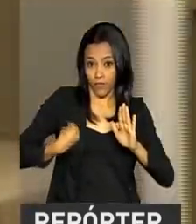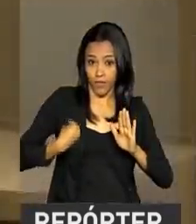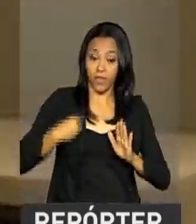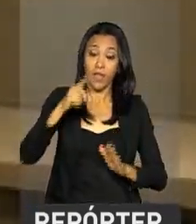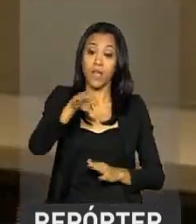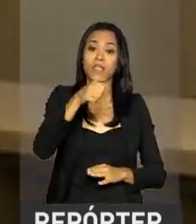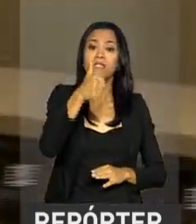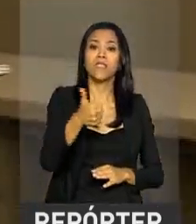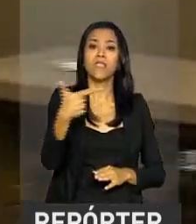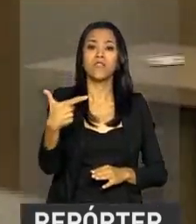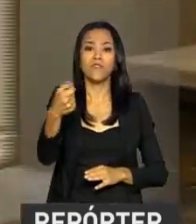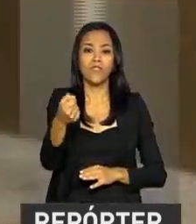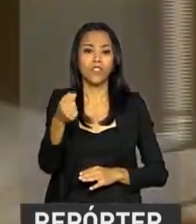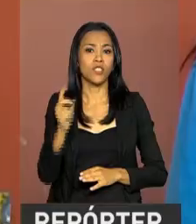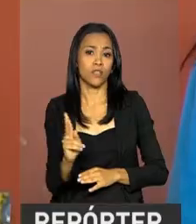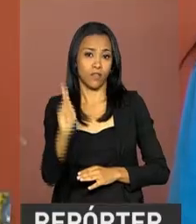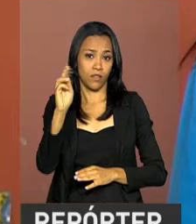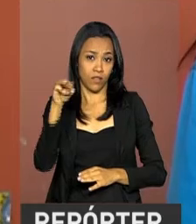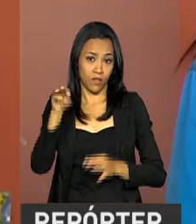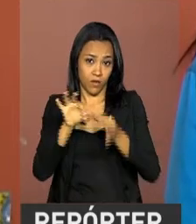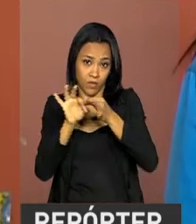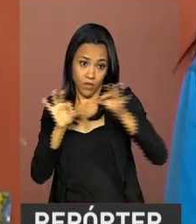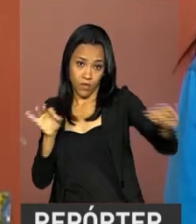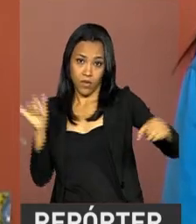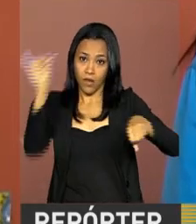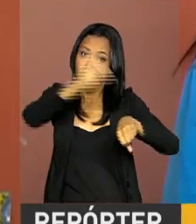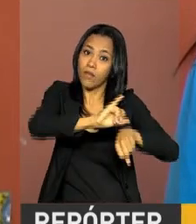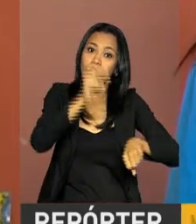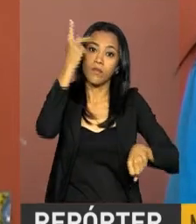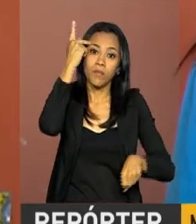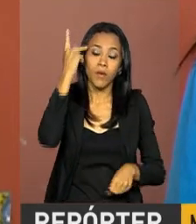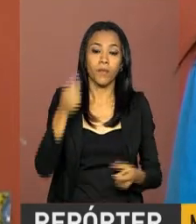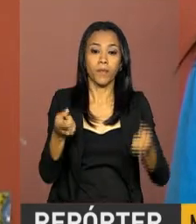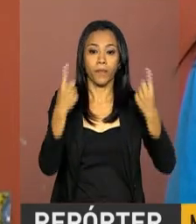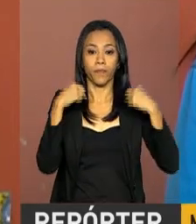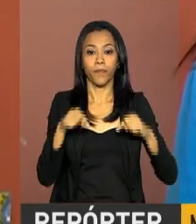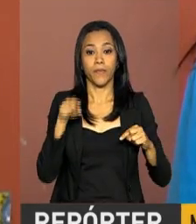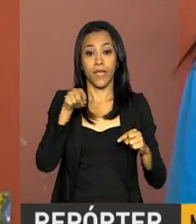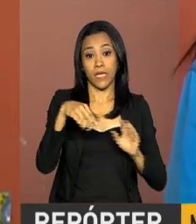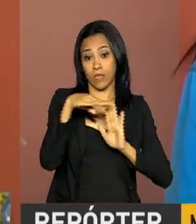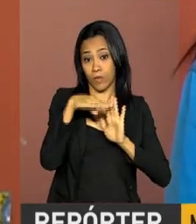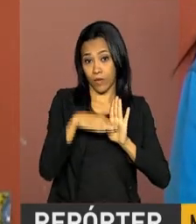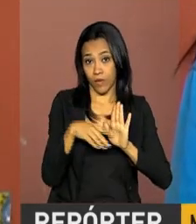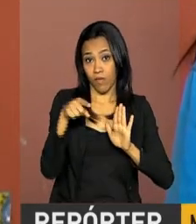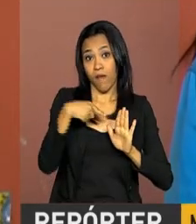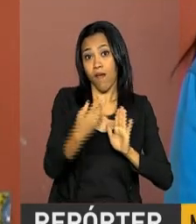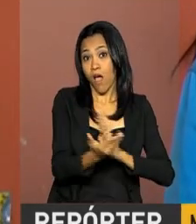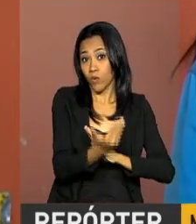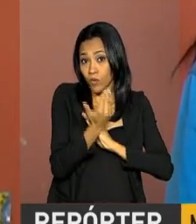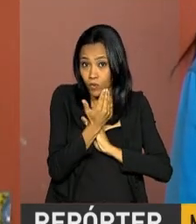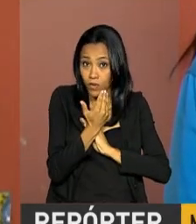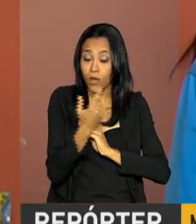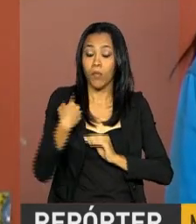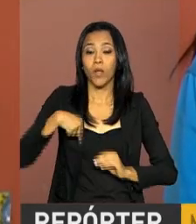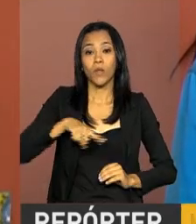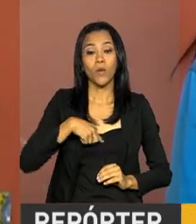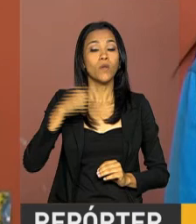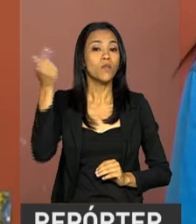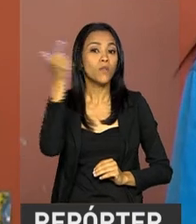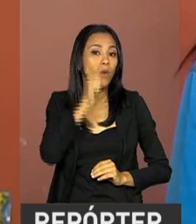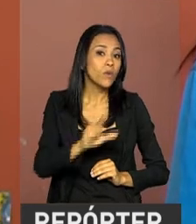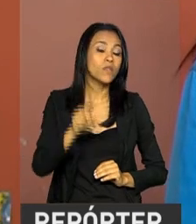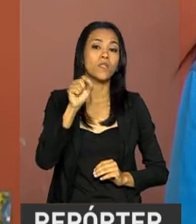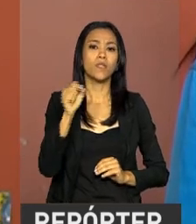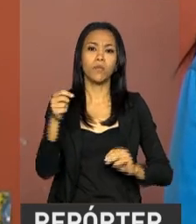120 quilômetros de São Paulo. Esse programa veio nos ajudar a gente conseguir obter